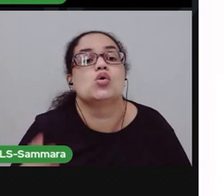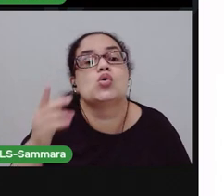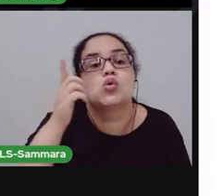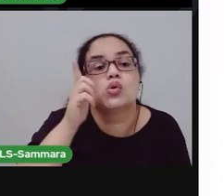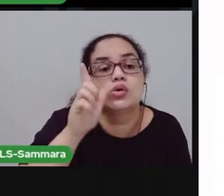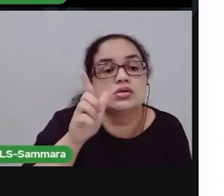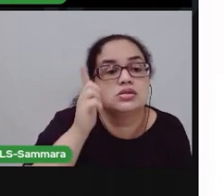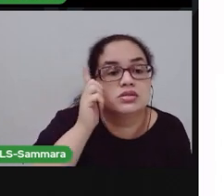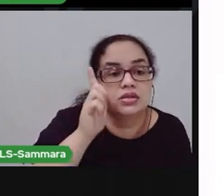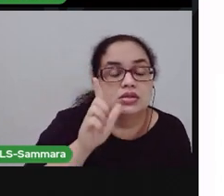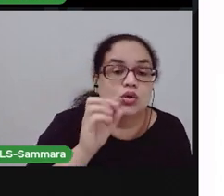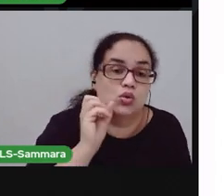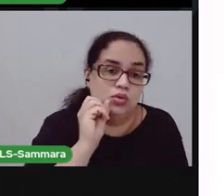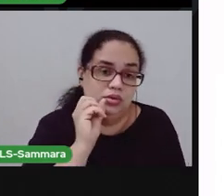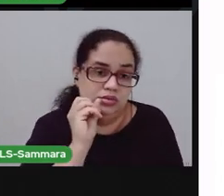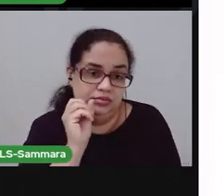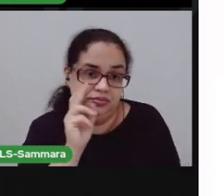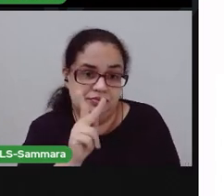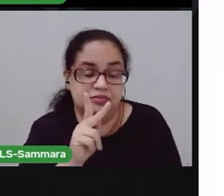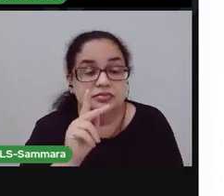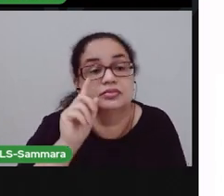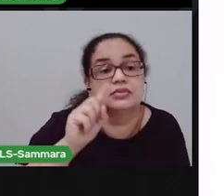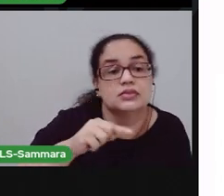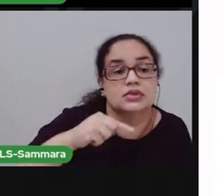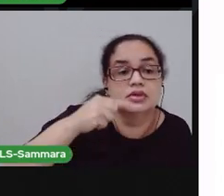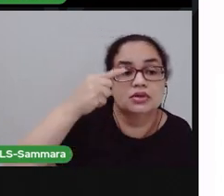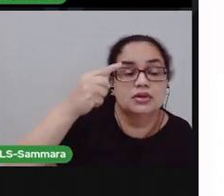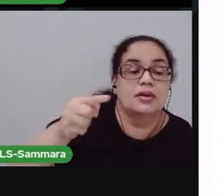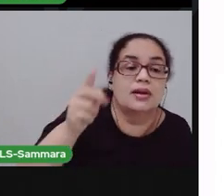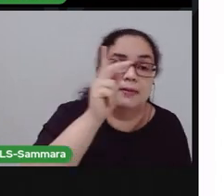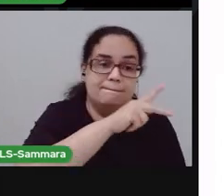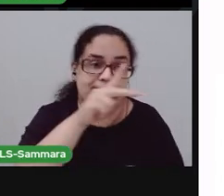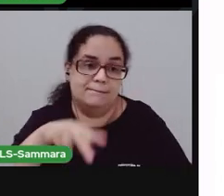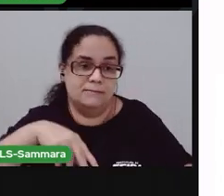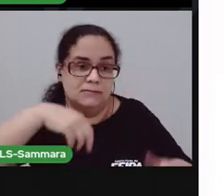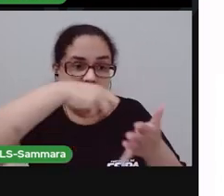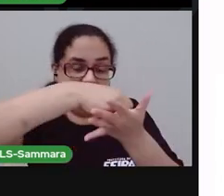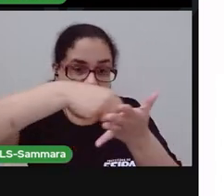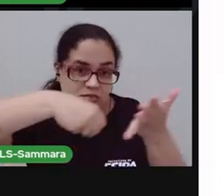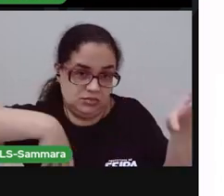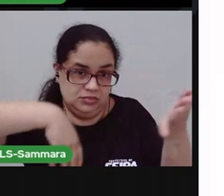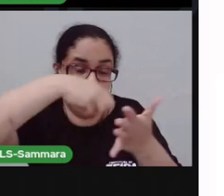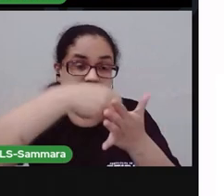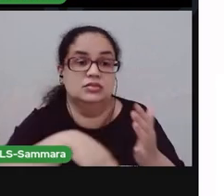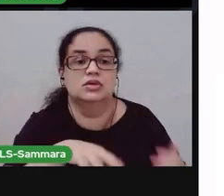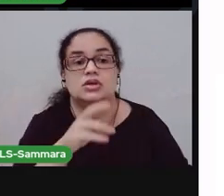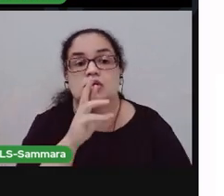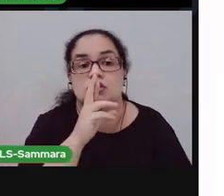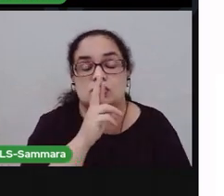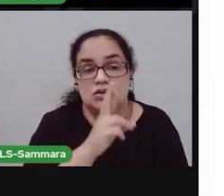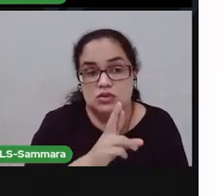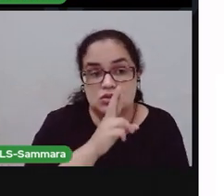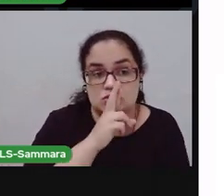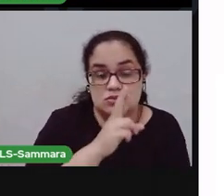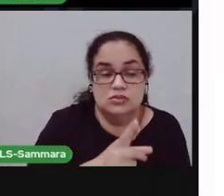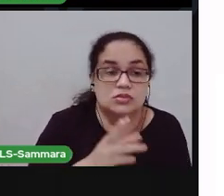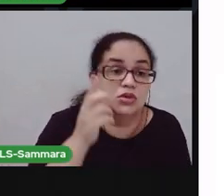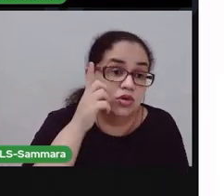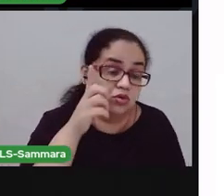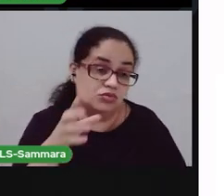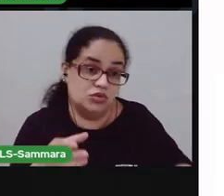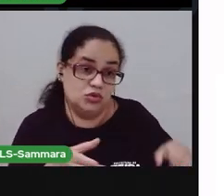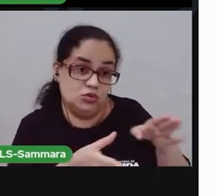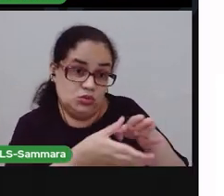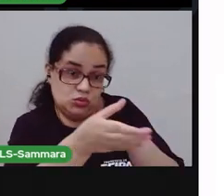consegue, tá? Depois da sua prova, receber essa atividade que você respondeu. E ela vai conseguir te